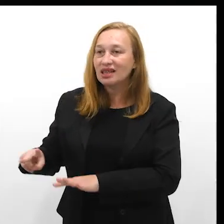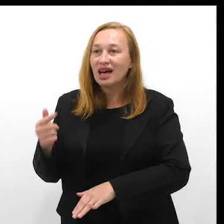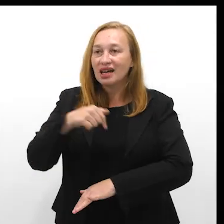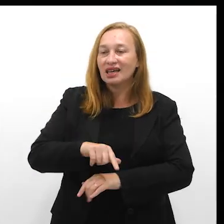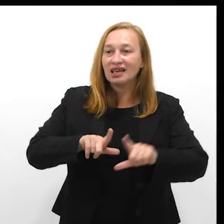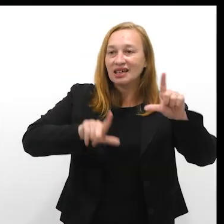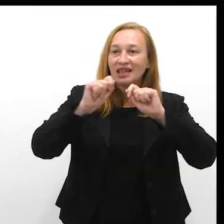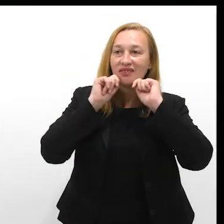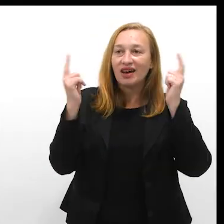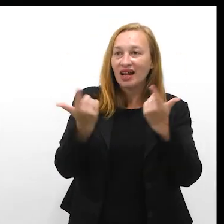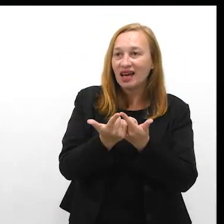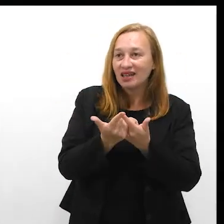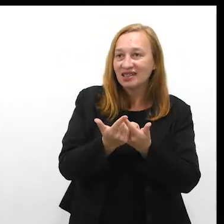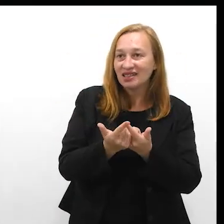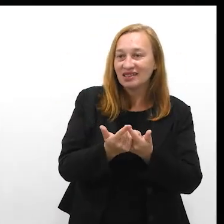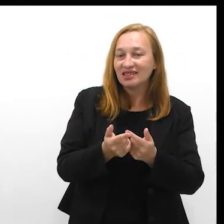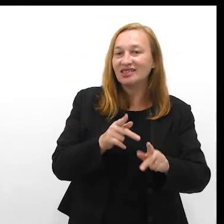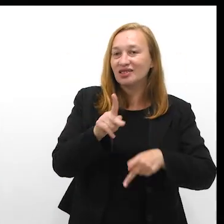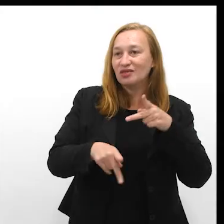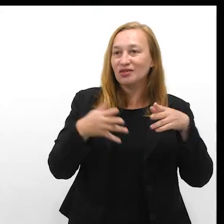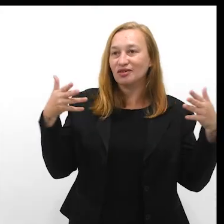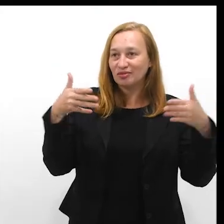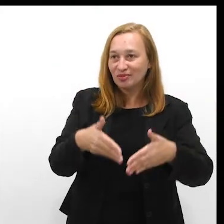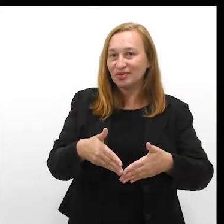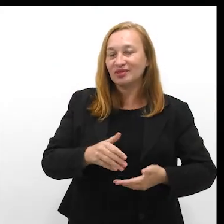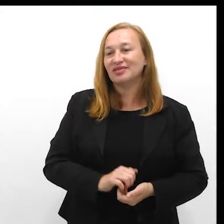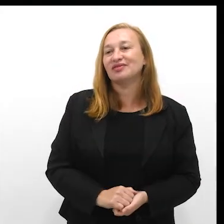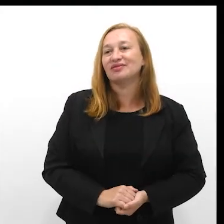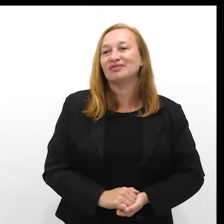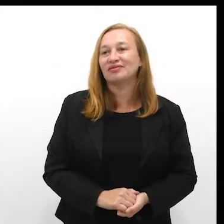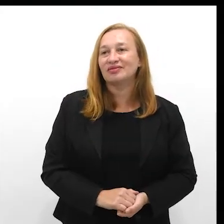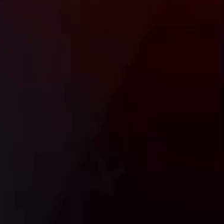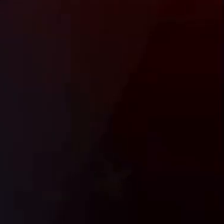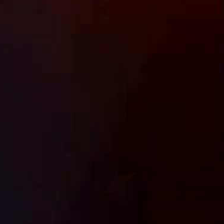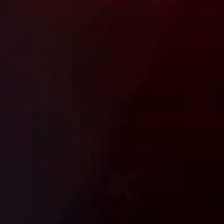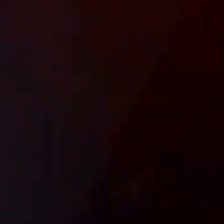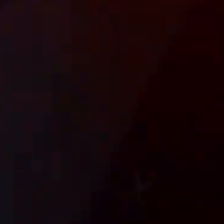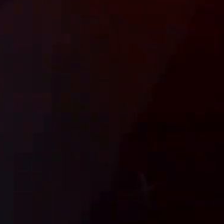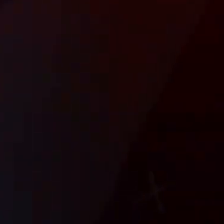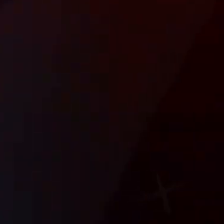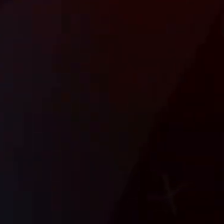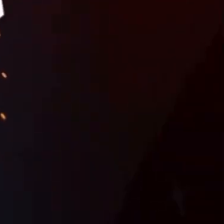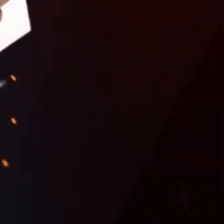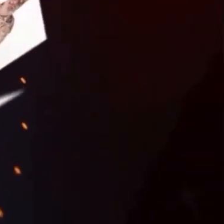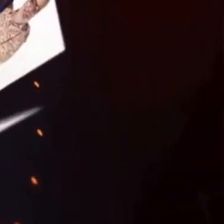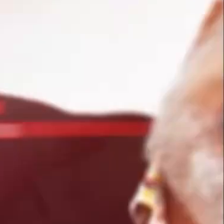que vem, aqui, na TV Alerj, o canal do povo.